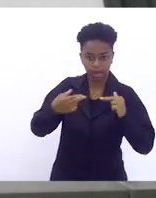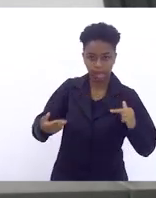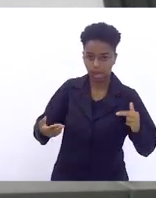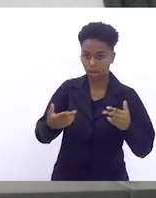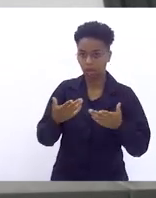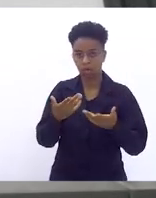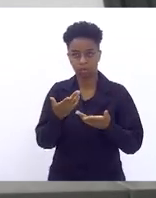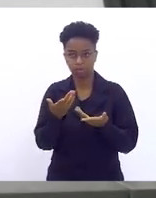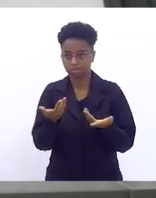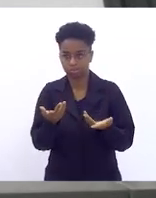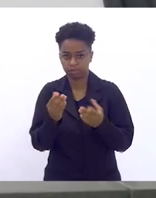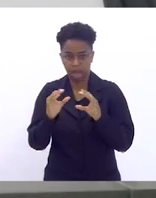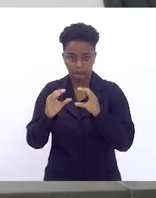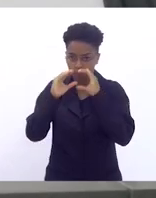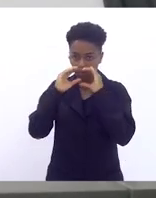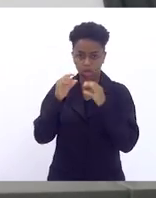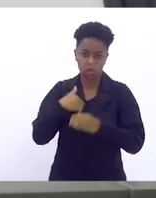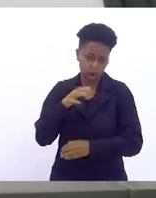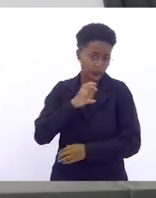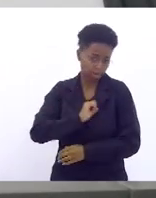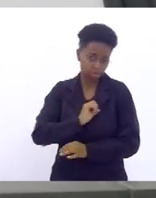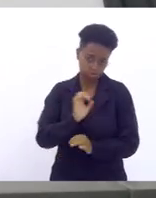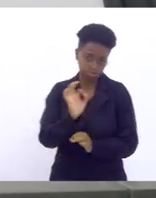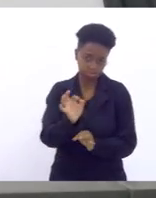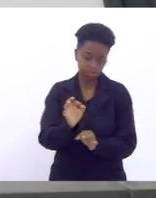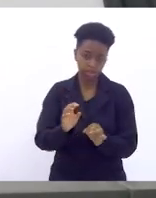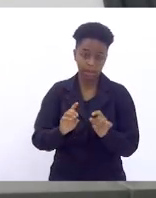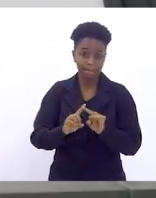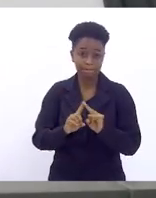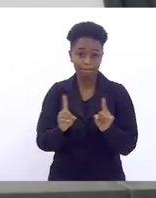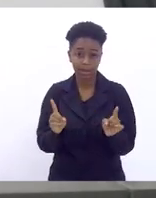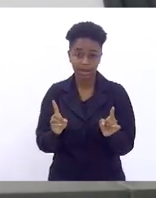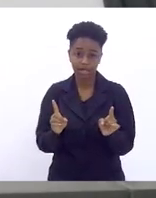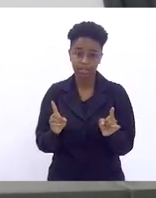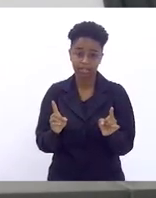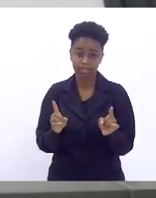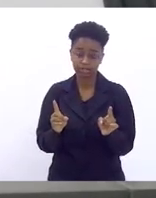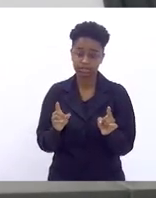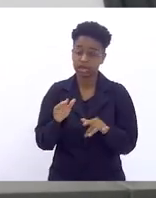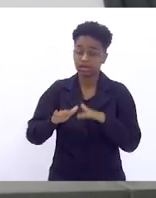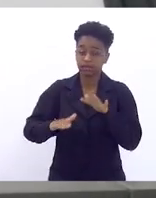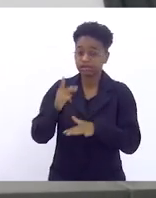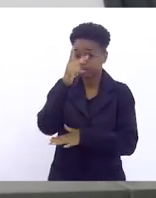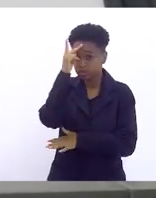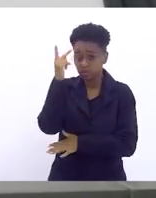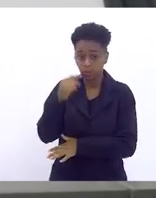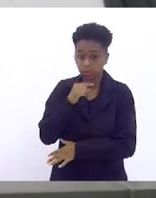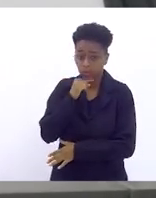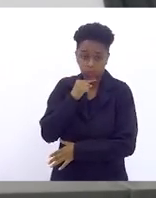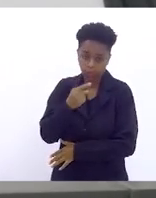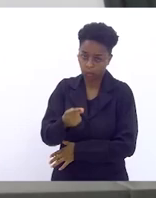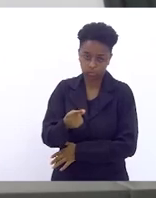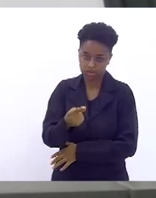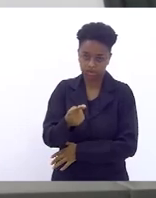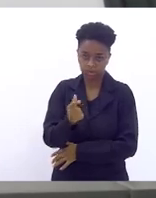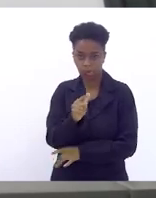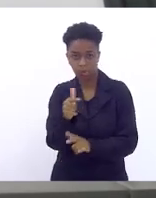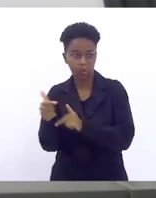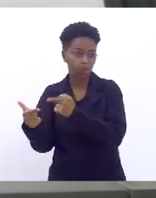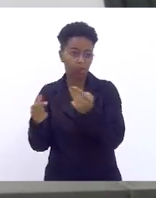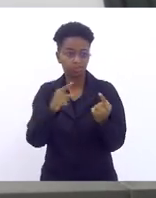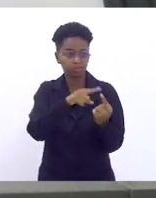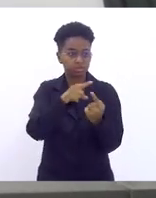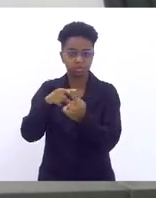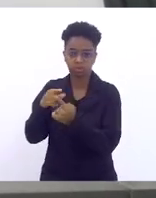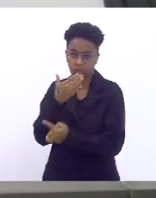que eu adoro massa mas muitas vezes a pessoa não tem capacidade de outro tipo de alimentação e acaba